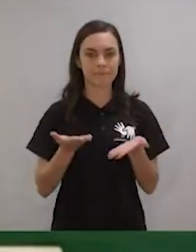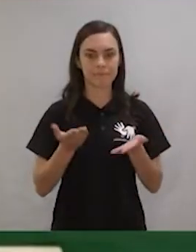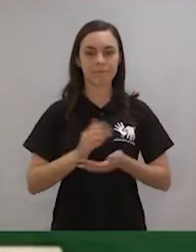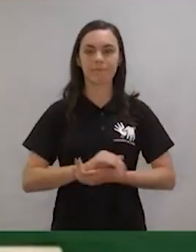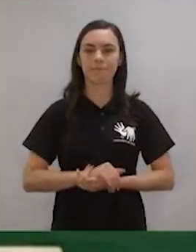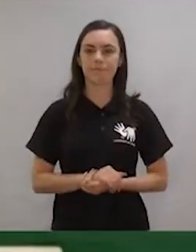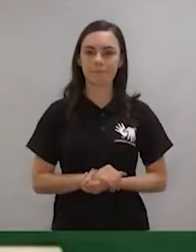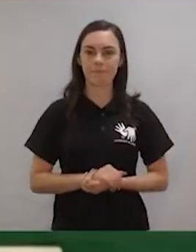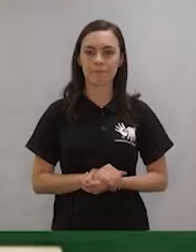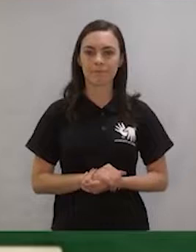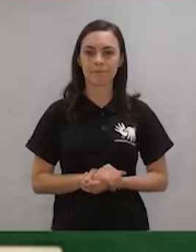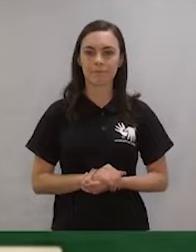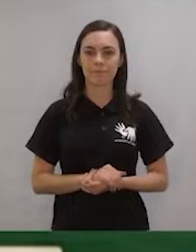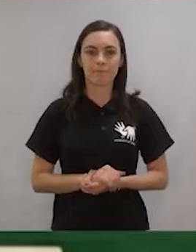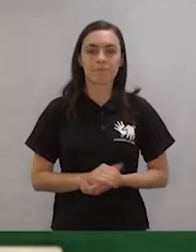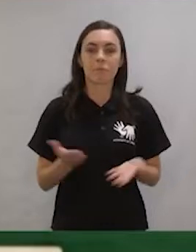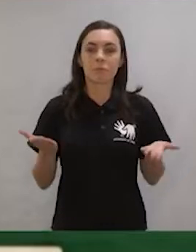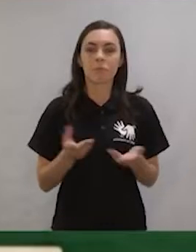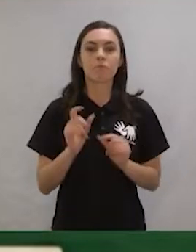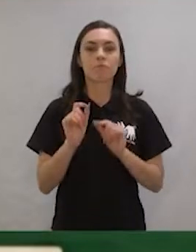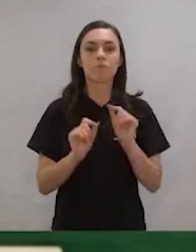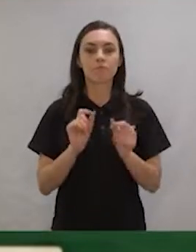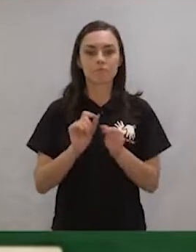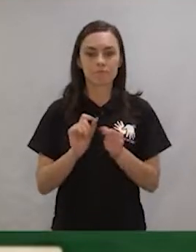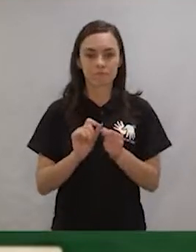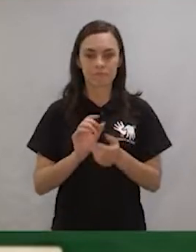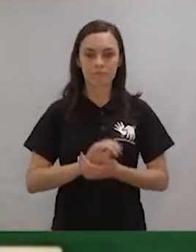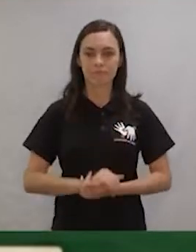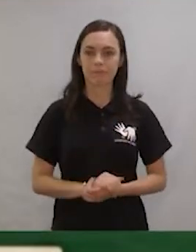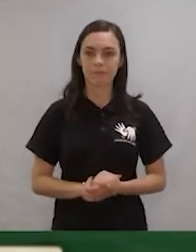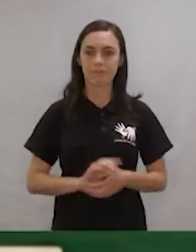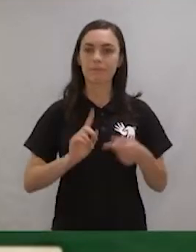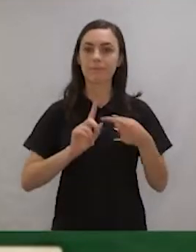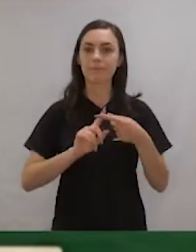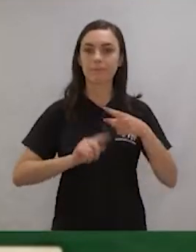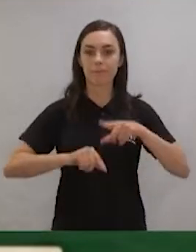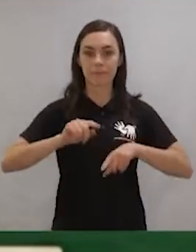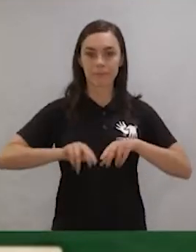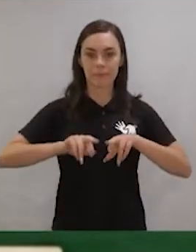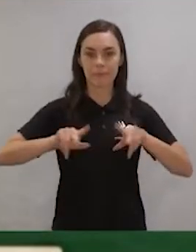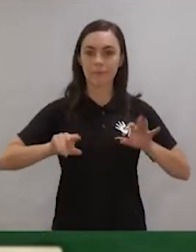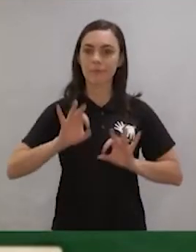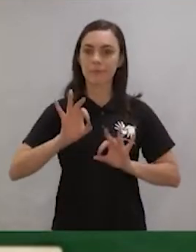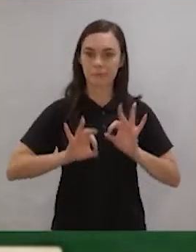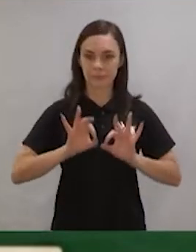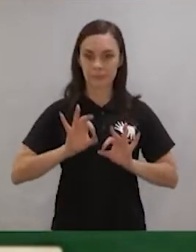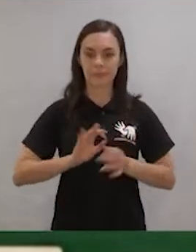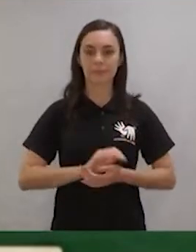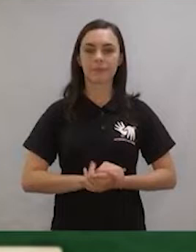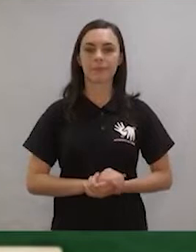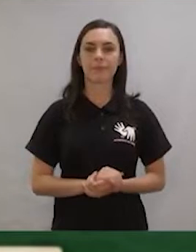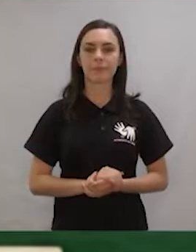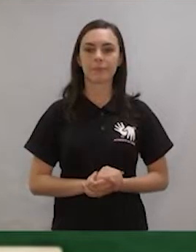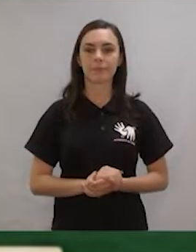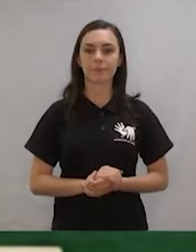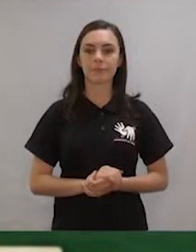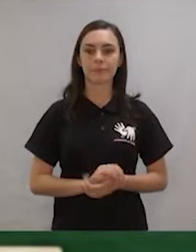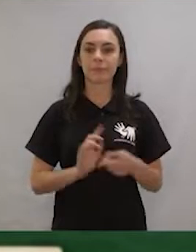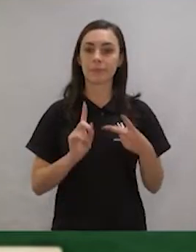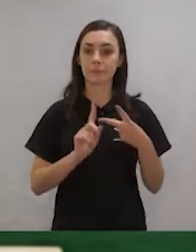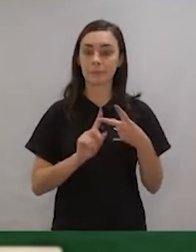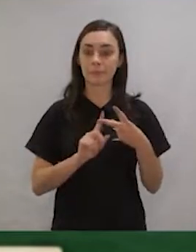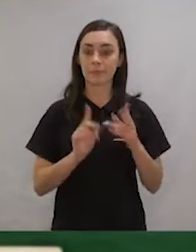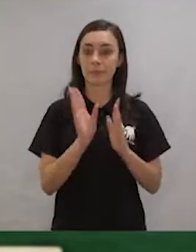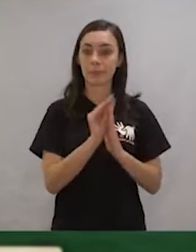de hoje. O que vamos fazer hoje? Nós vamos separar os materiais, nós vamos retomar